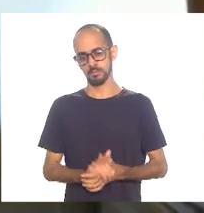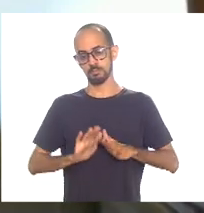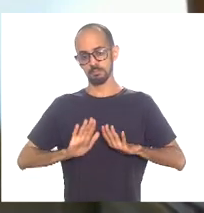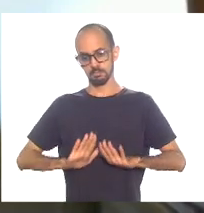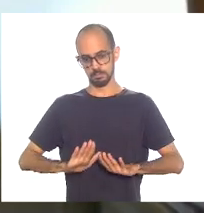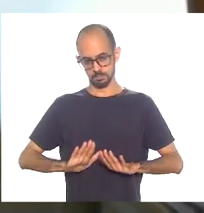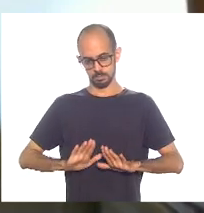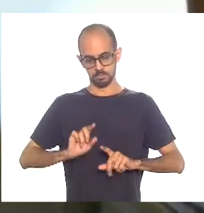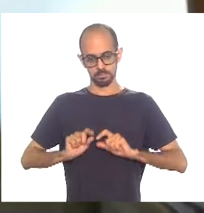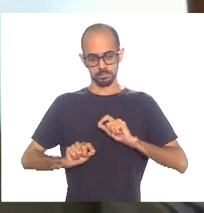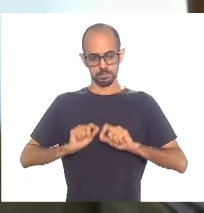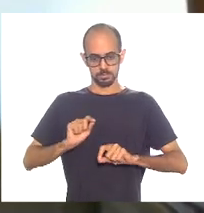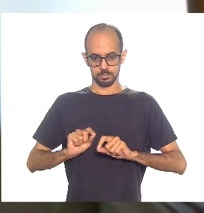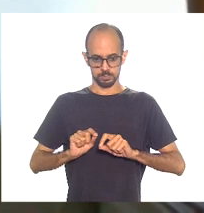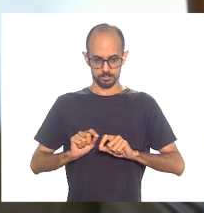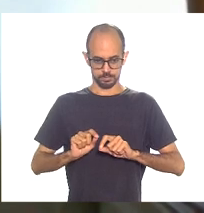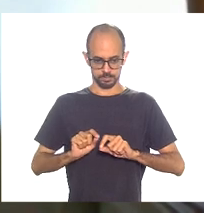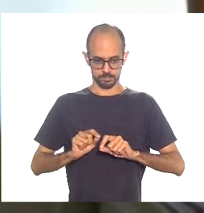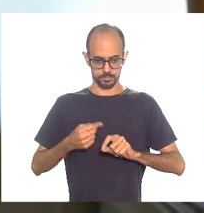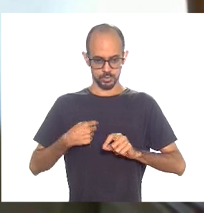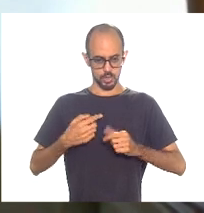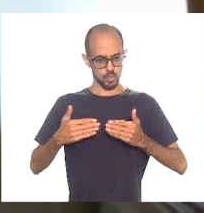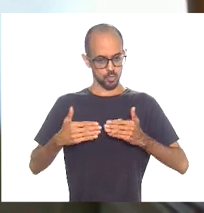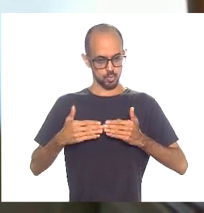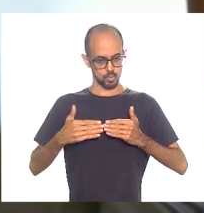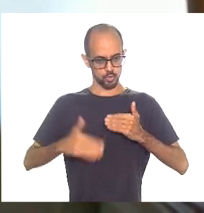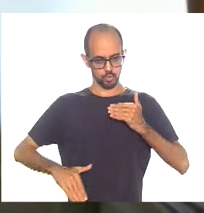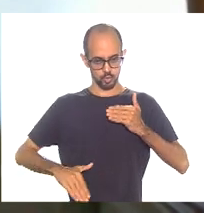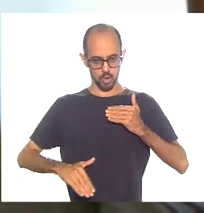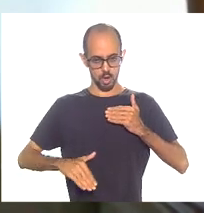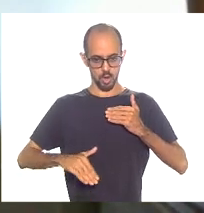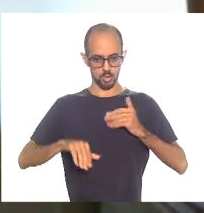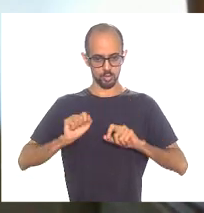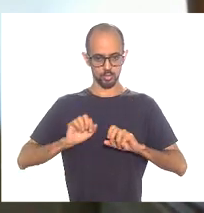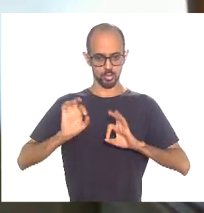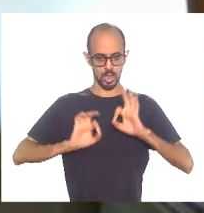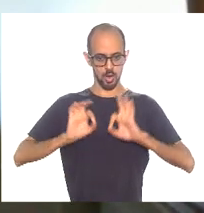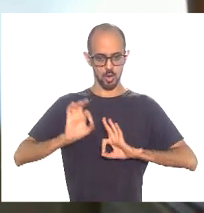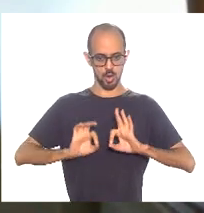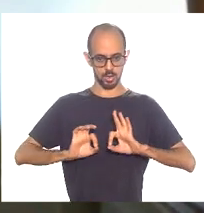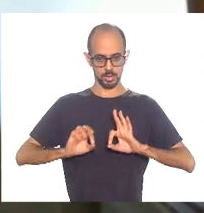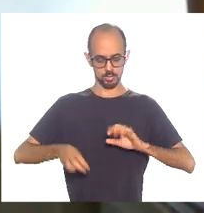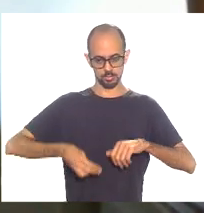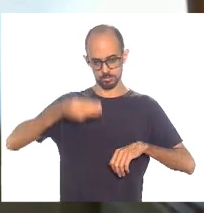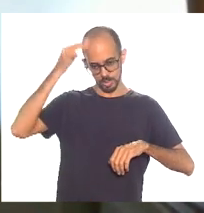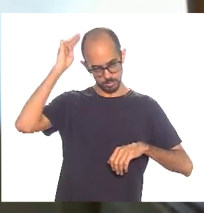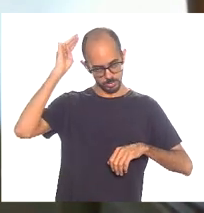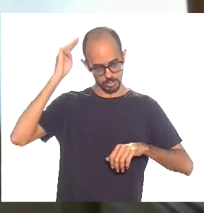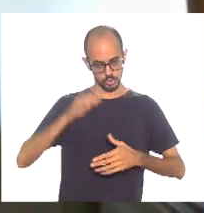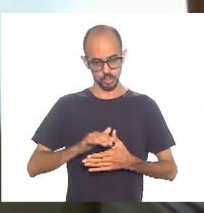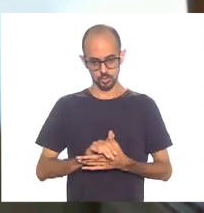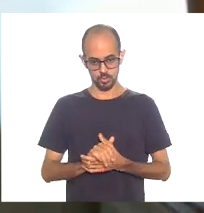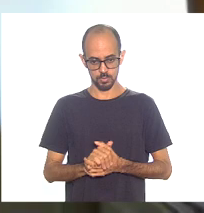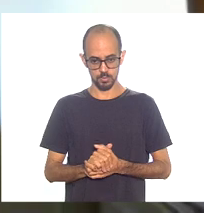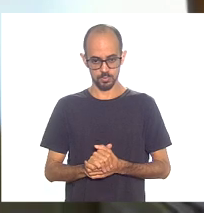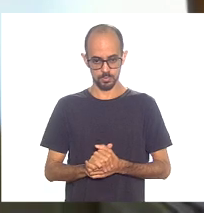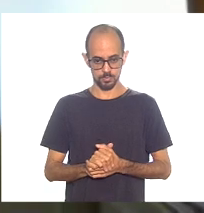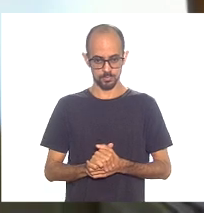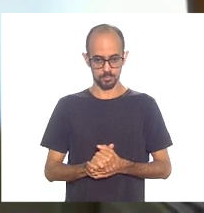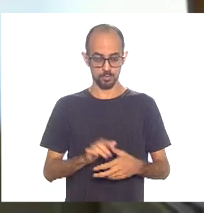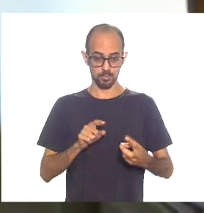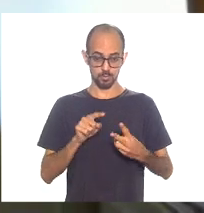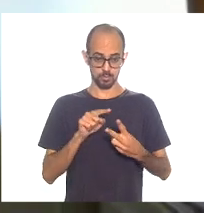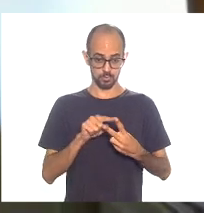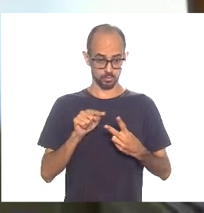Mas eu discordo da questão de ordem do deputado Márcio Pacheco por